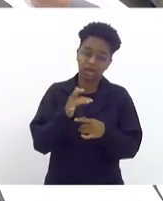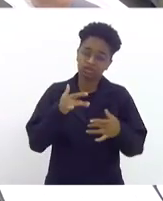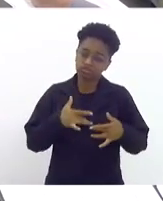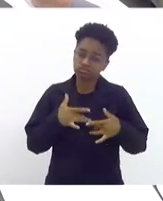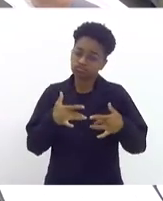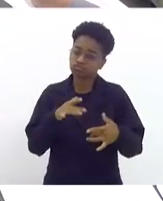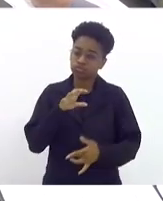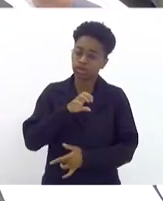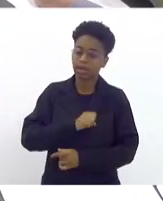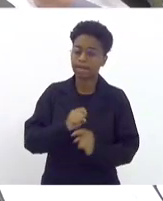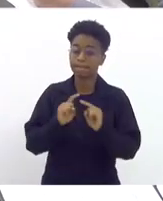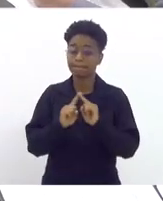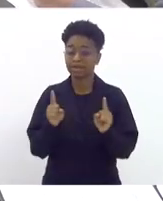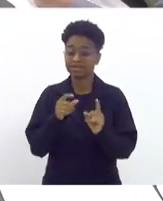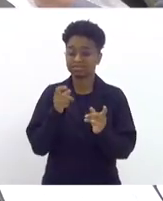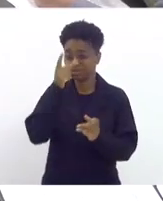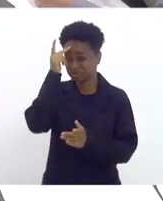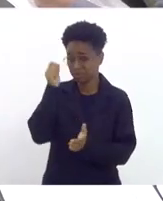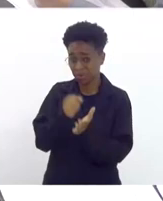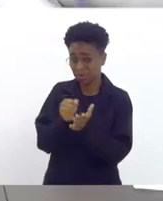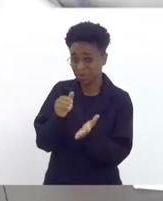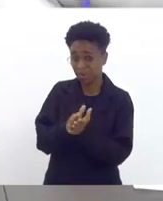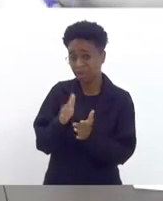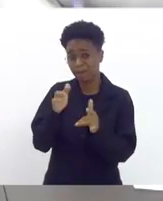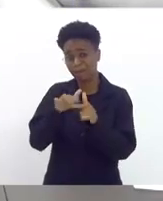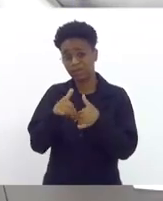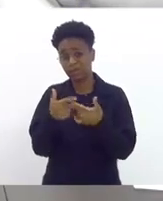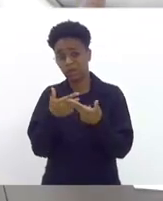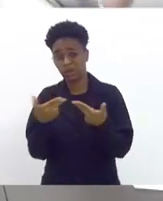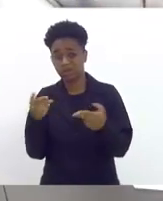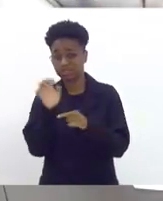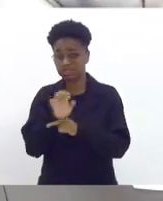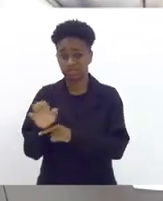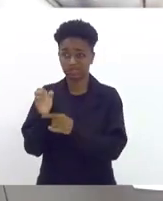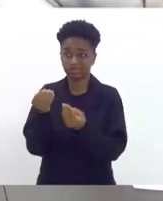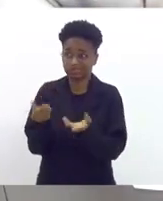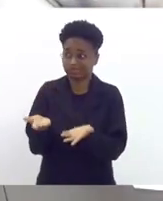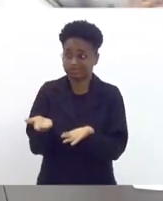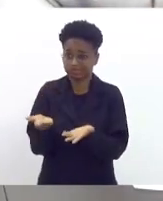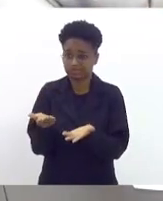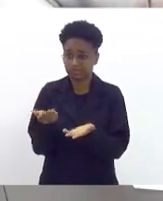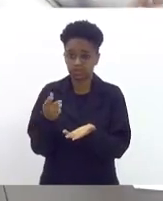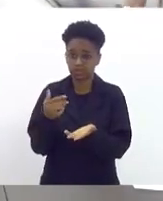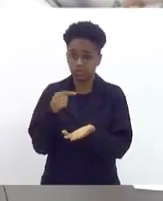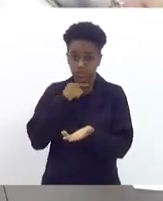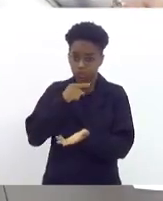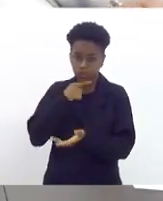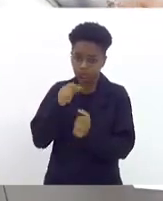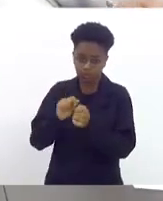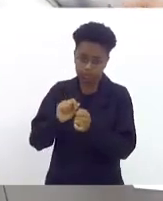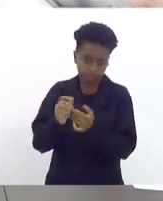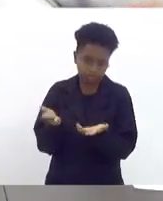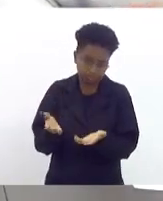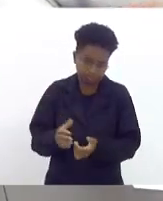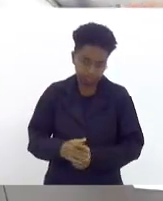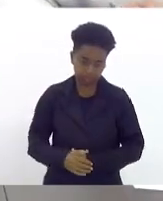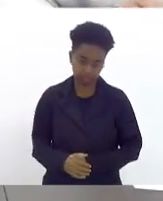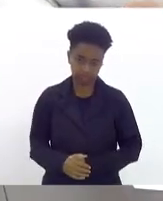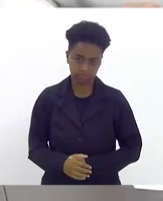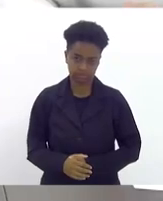o cara ia ser penalizado pelo pelo Estado eh foi incompetente de fazer